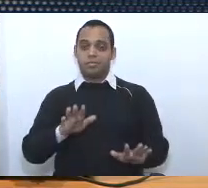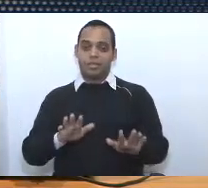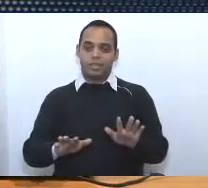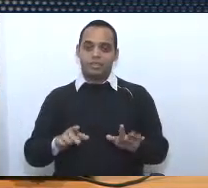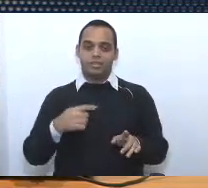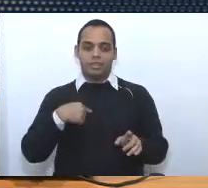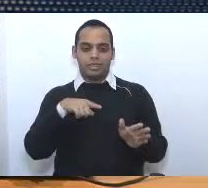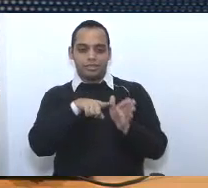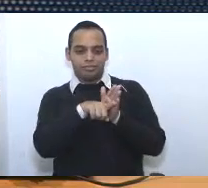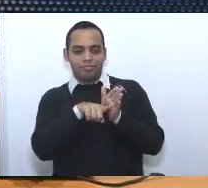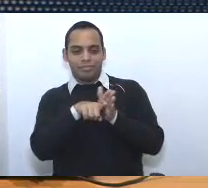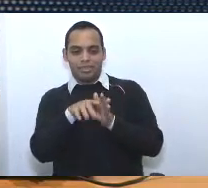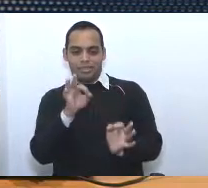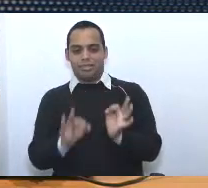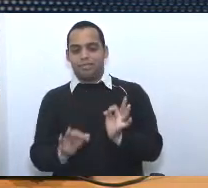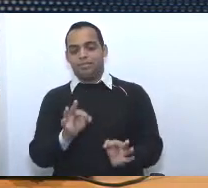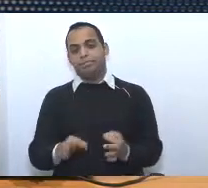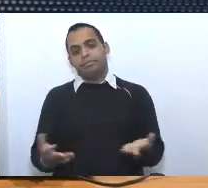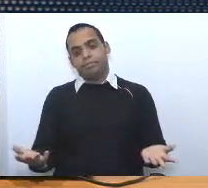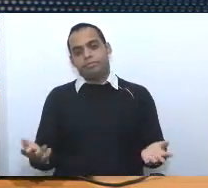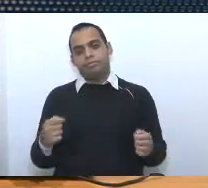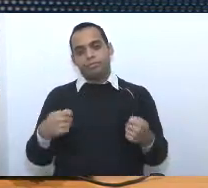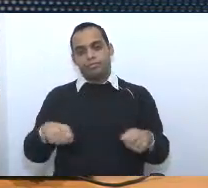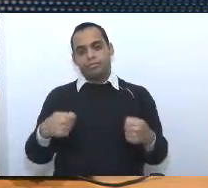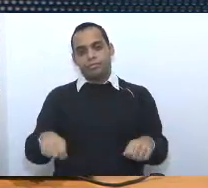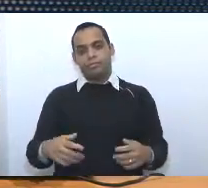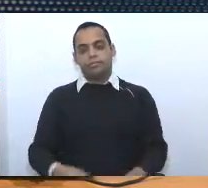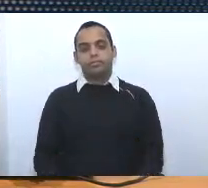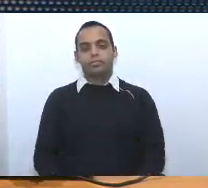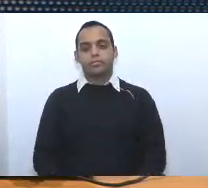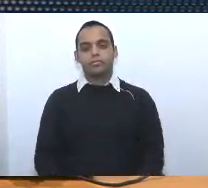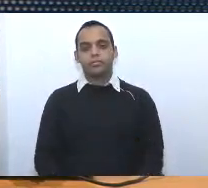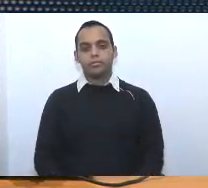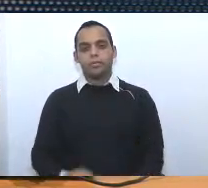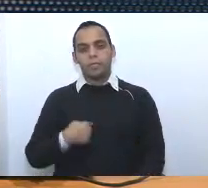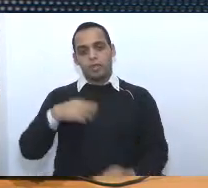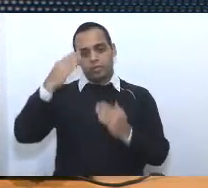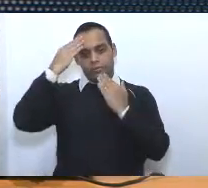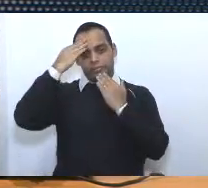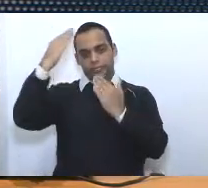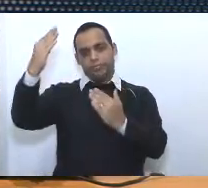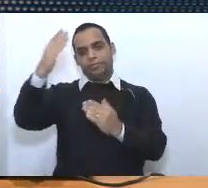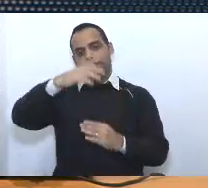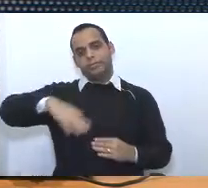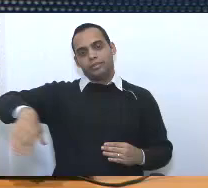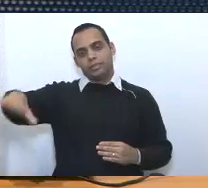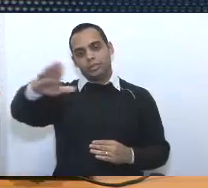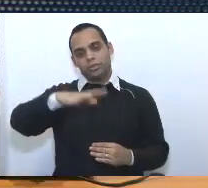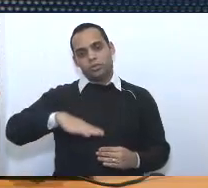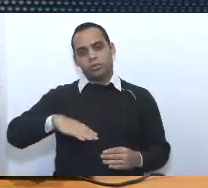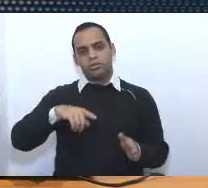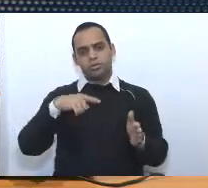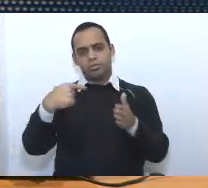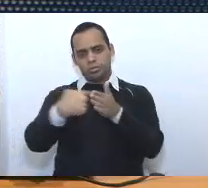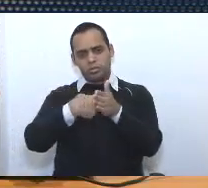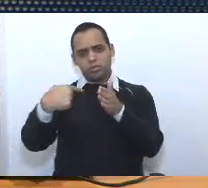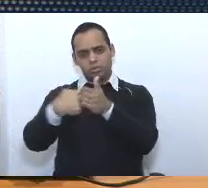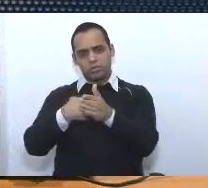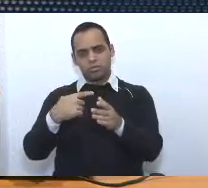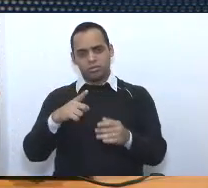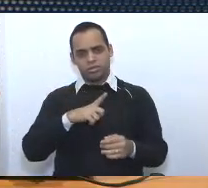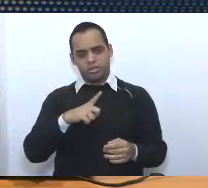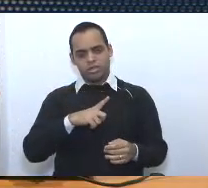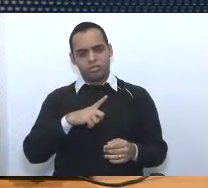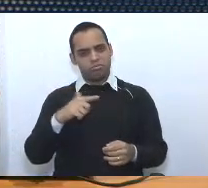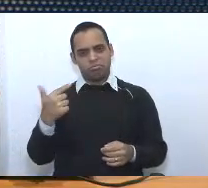análise na Secretaria de Assuntos Jurídicos. Eu queria agradecer a todos, se ninguém tem mais pergunta. Eu queria